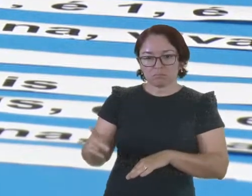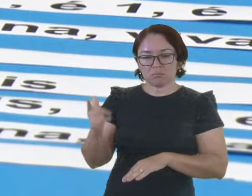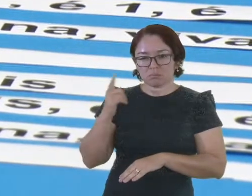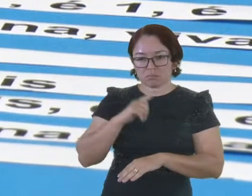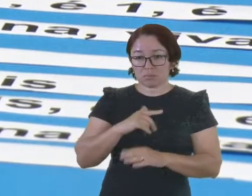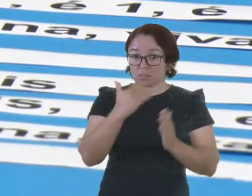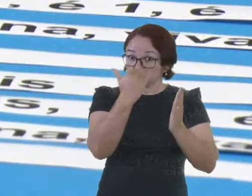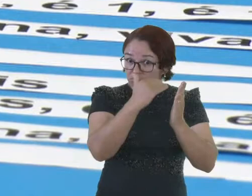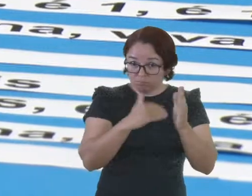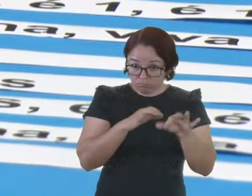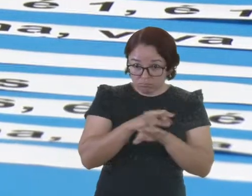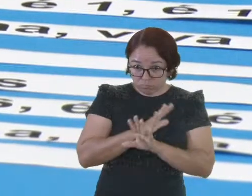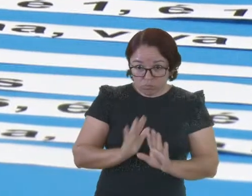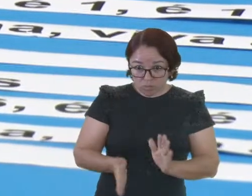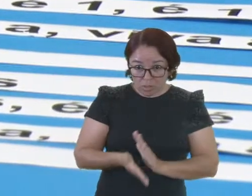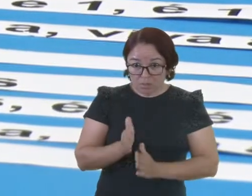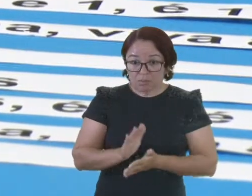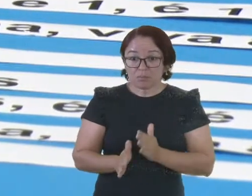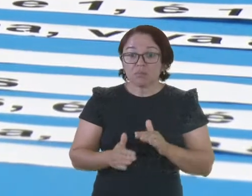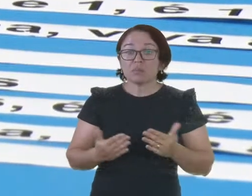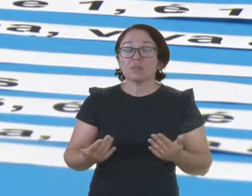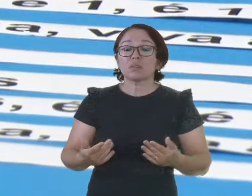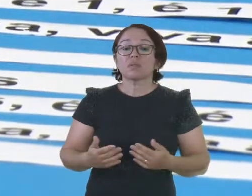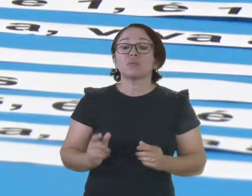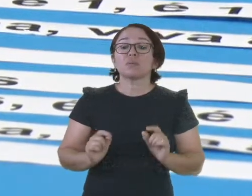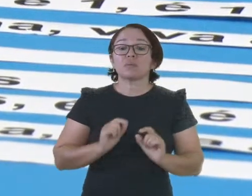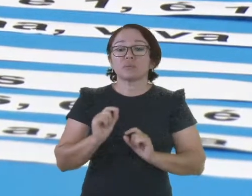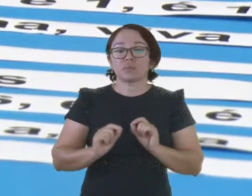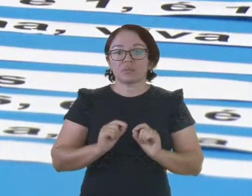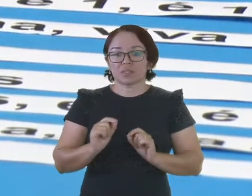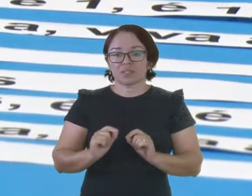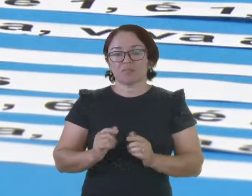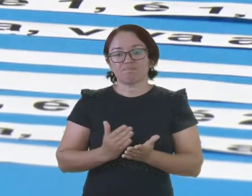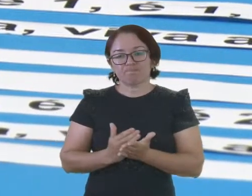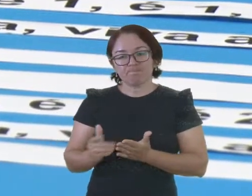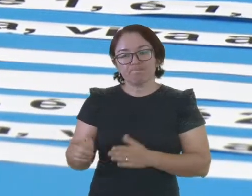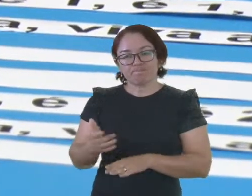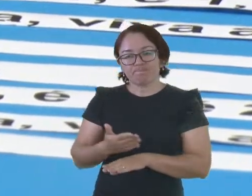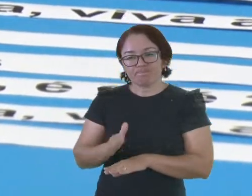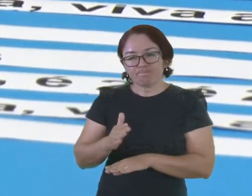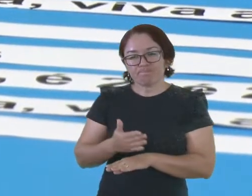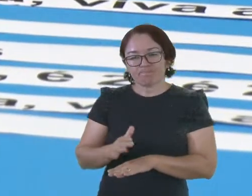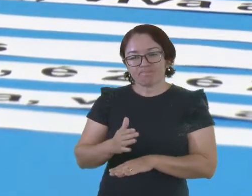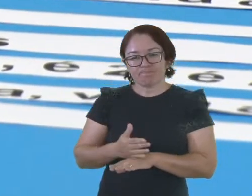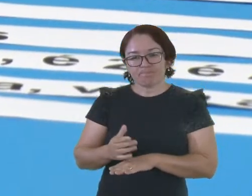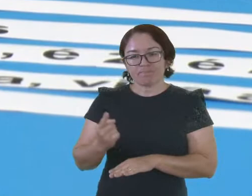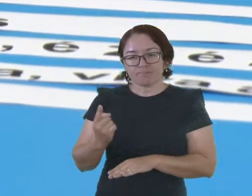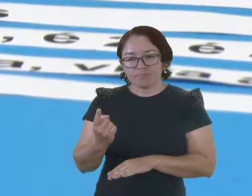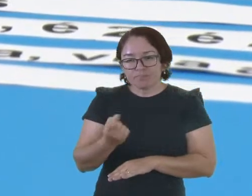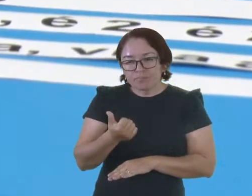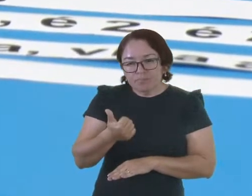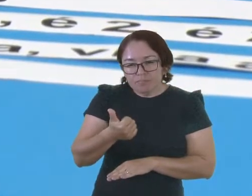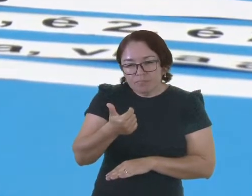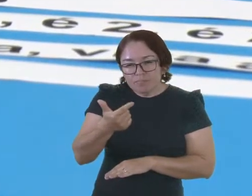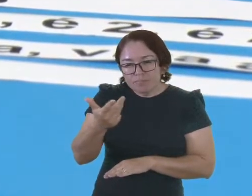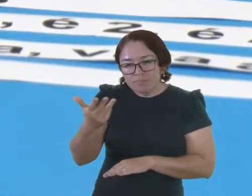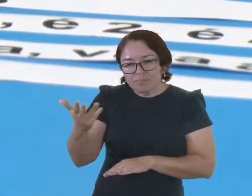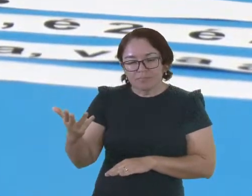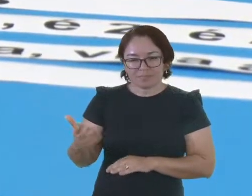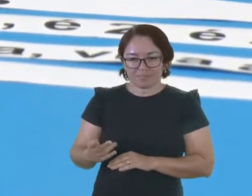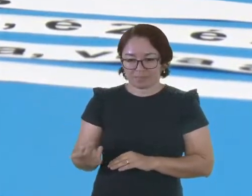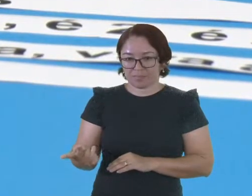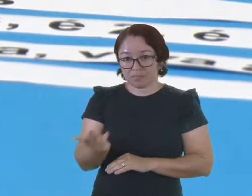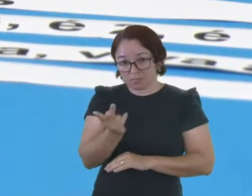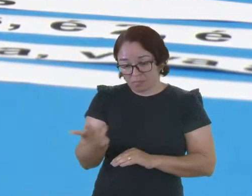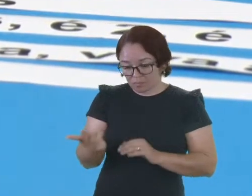colocado a música toda em ordem, aí é a hora de trabalhar as quantidades. Você vai ler e cantar com a criança a música e a hora que